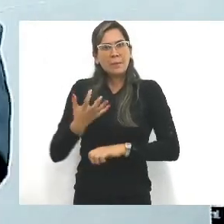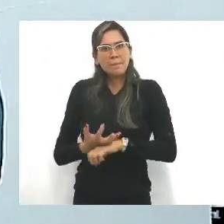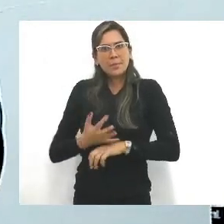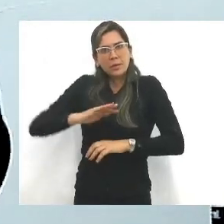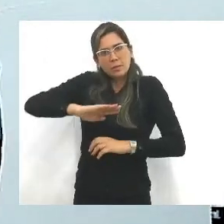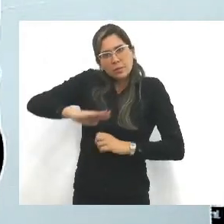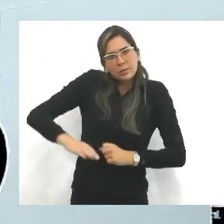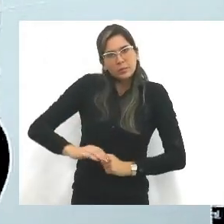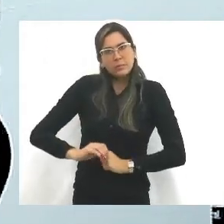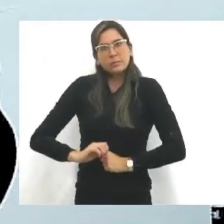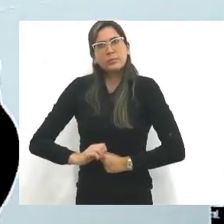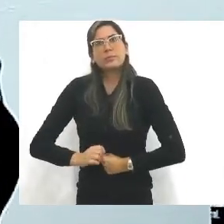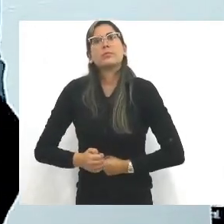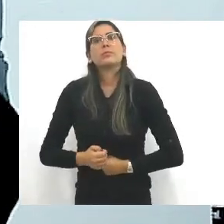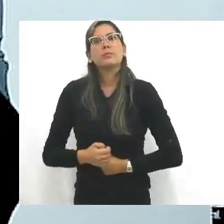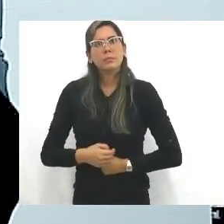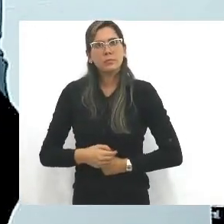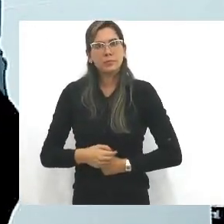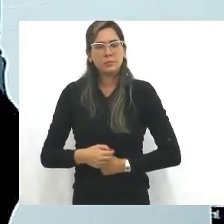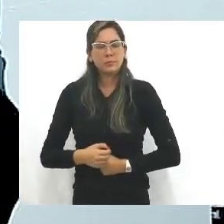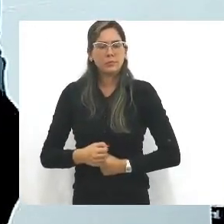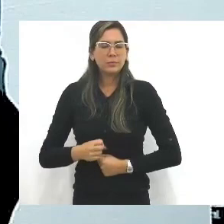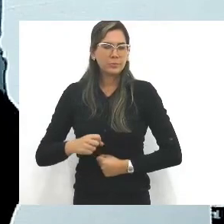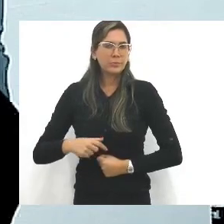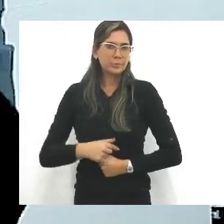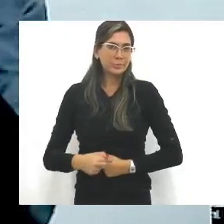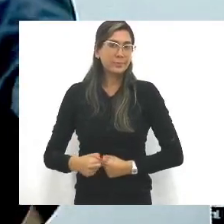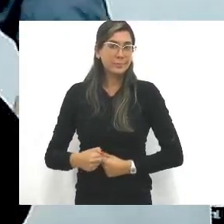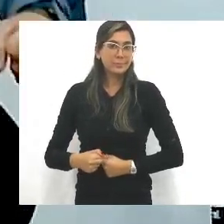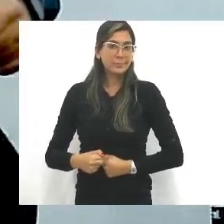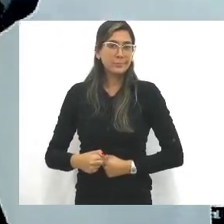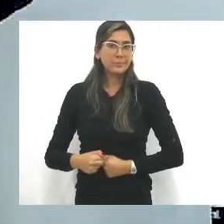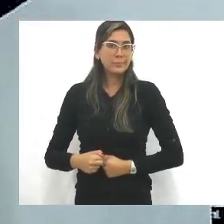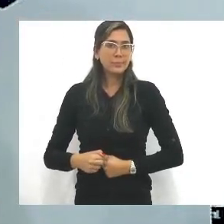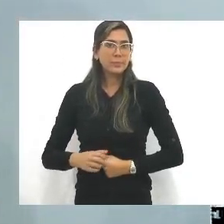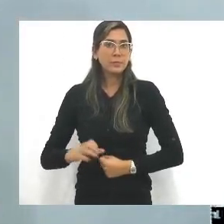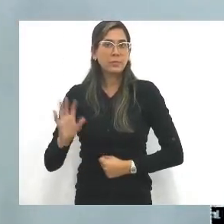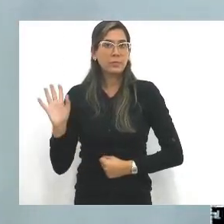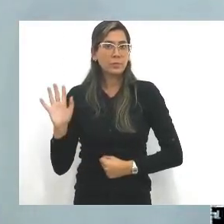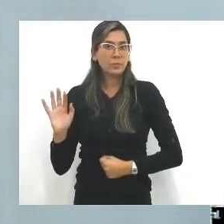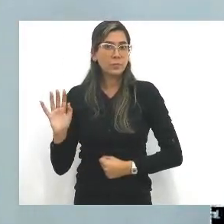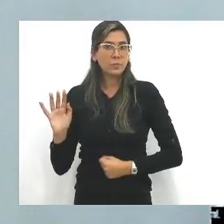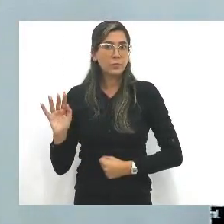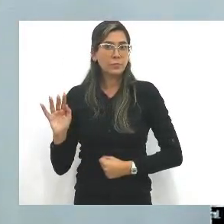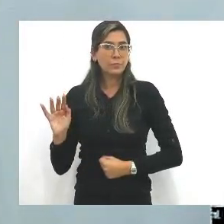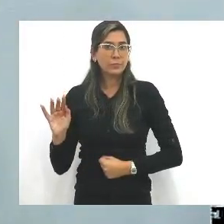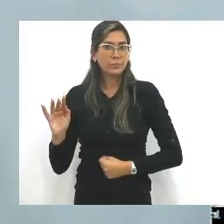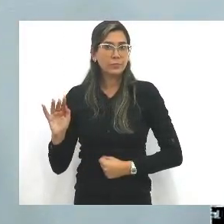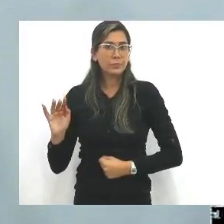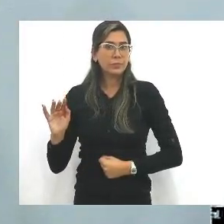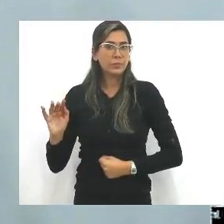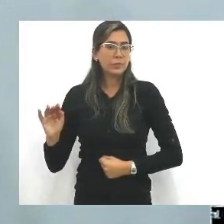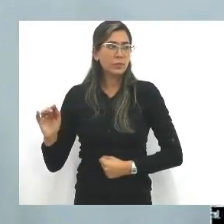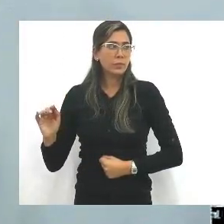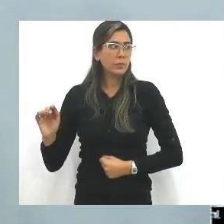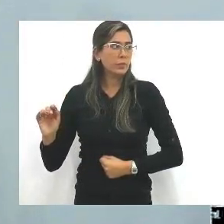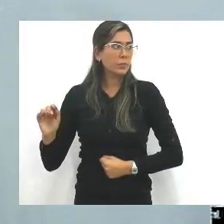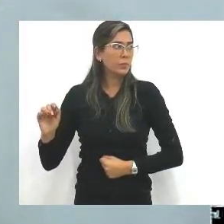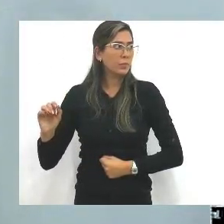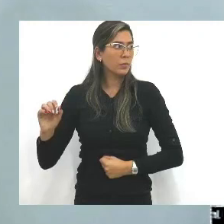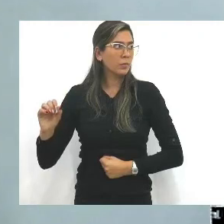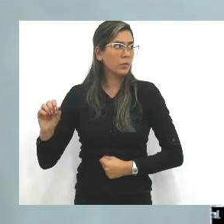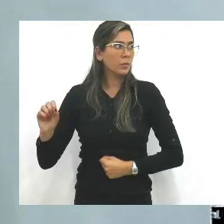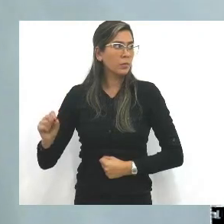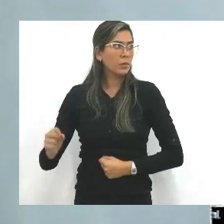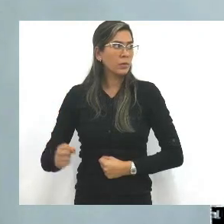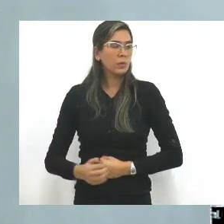colocar meu punho aqui, bem aqui, um pouquinho acima do umbigo do coronel. E aí, a mão direita, eu vou cobrir a minha mão, meu punho, e